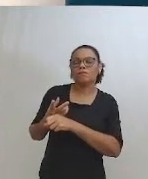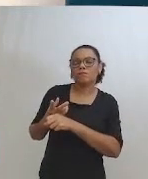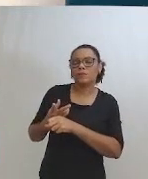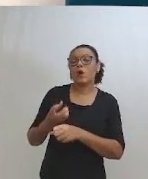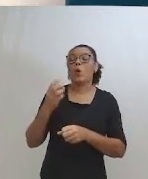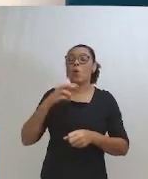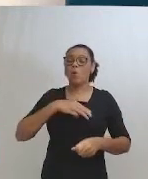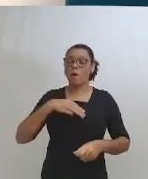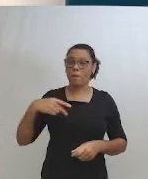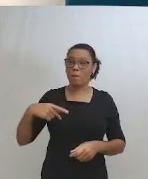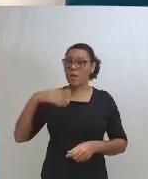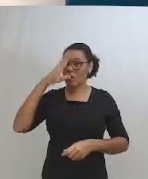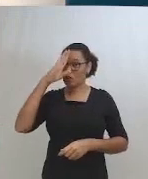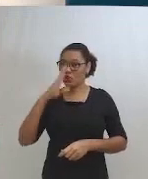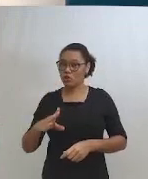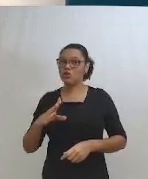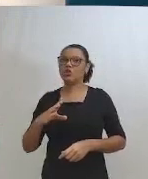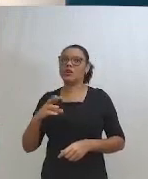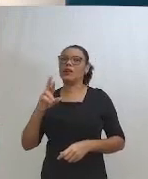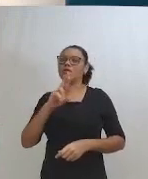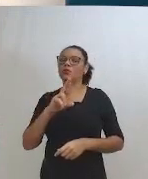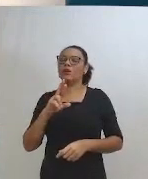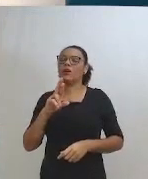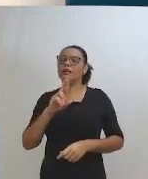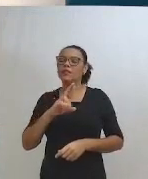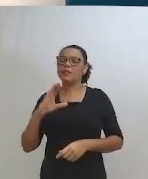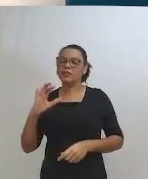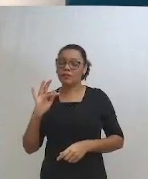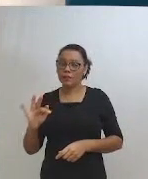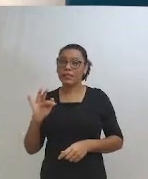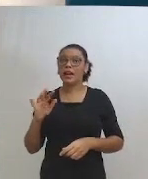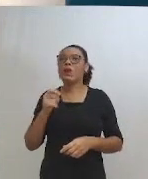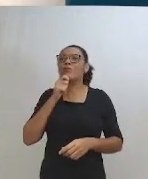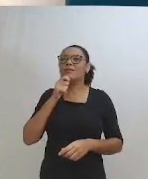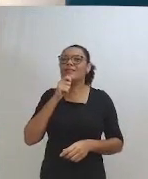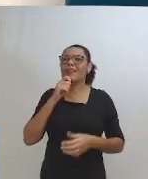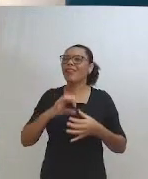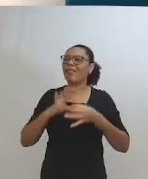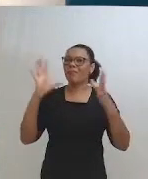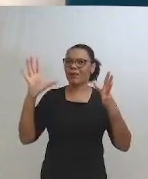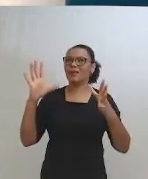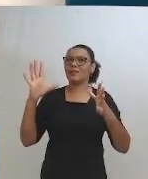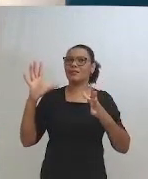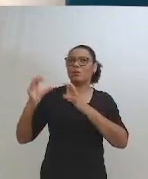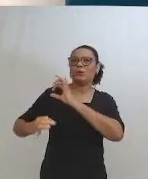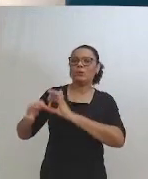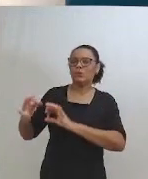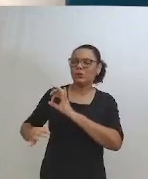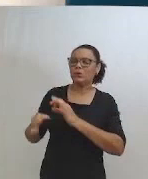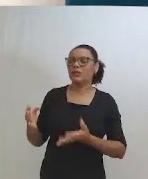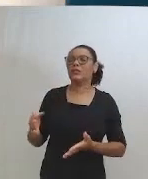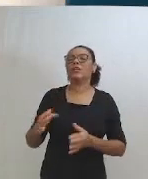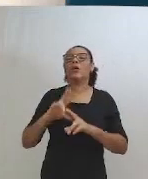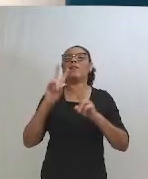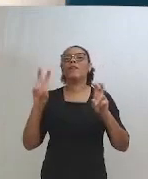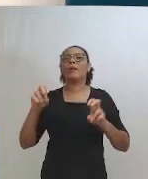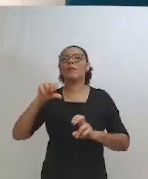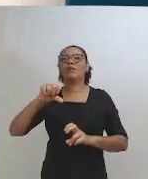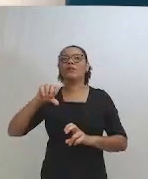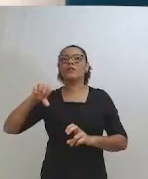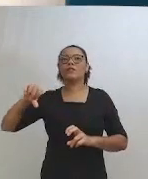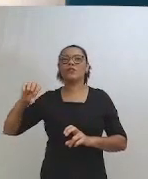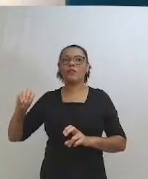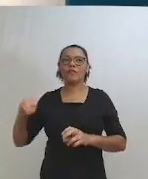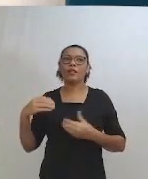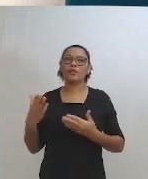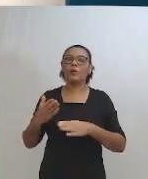Receita Federal sem autorização judicial, questão não compreendida no julgamento do tema 990 pelo Supremo, acesso direto